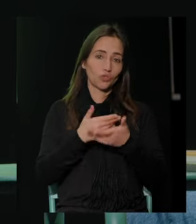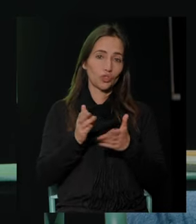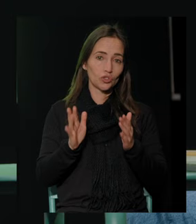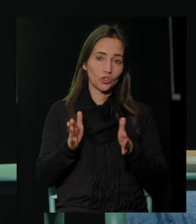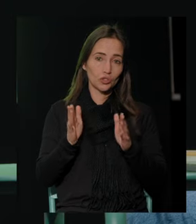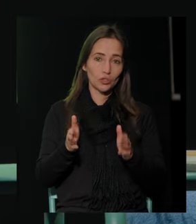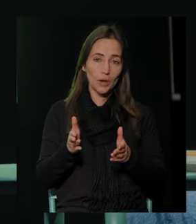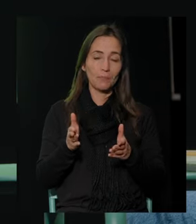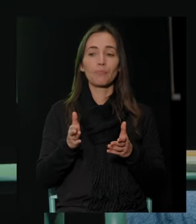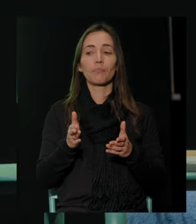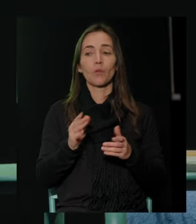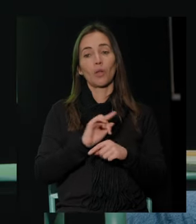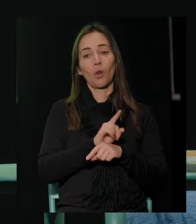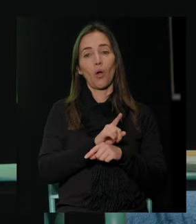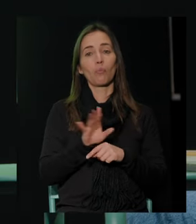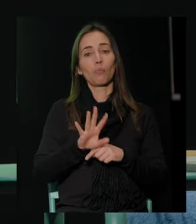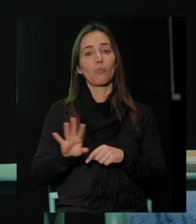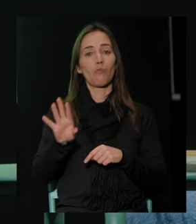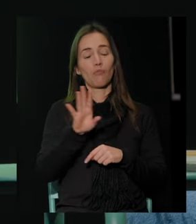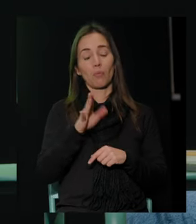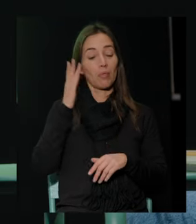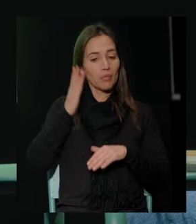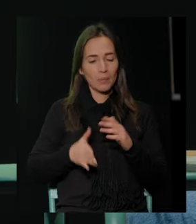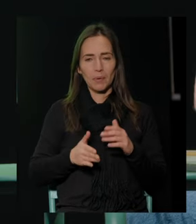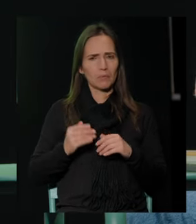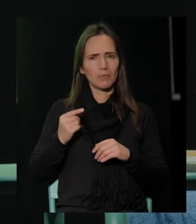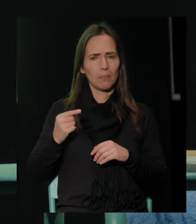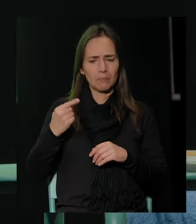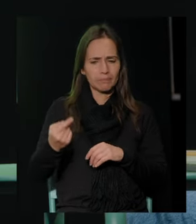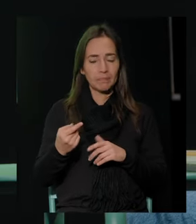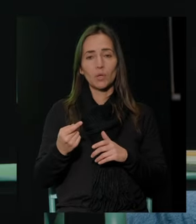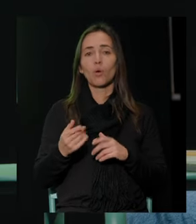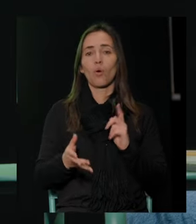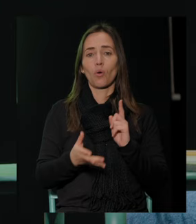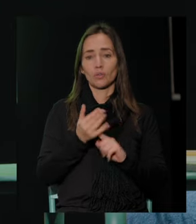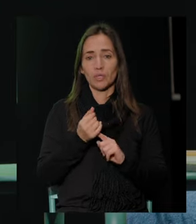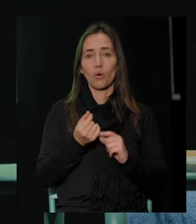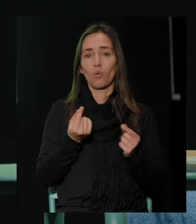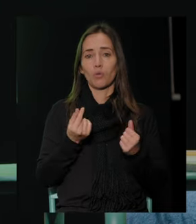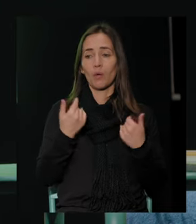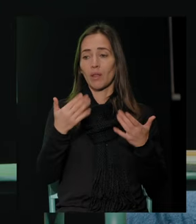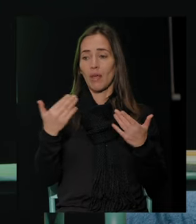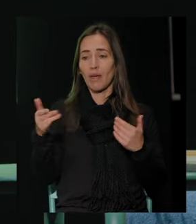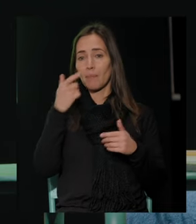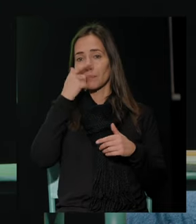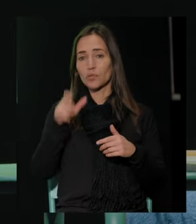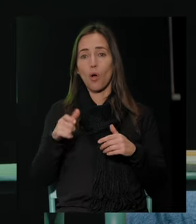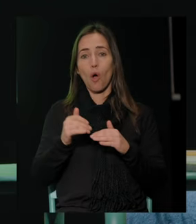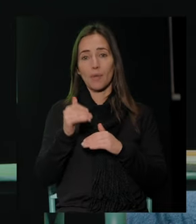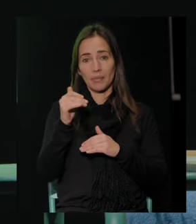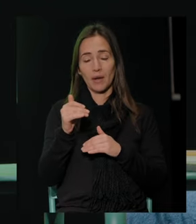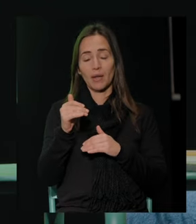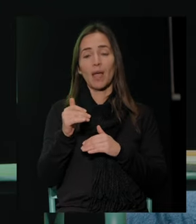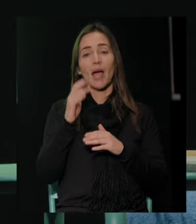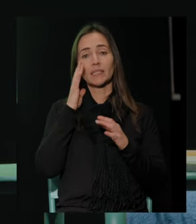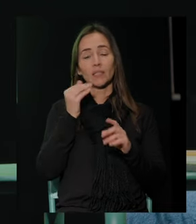eles imediatamente e de uma forma bastante literal, de um dia para o outro, conseguiram aumentar o valor que davam a cada cidadão e com isto combater de uma